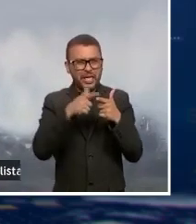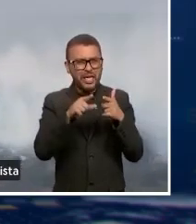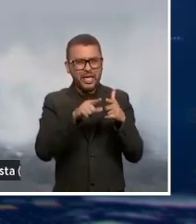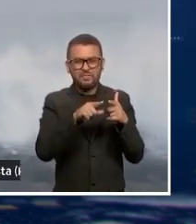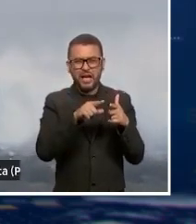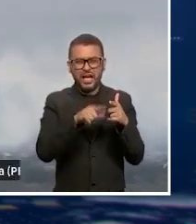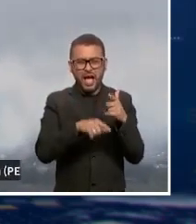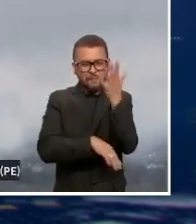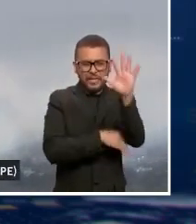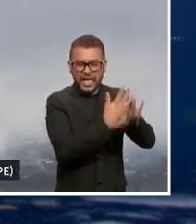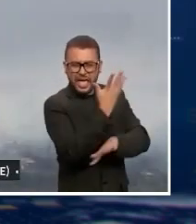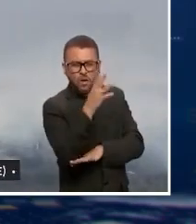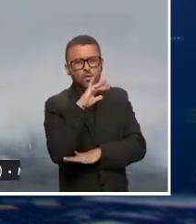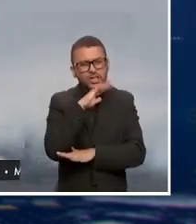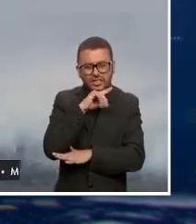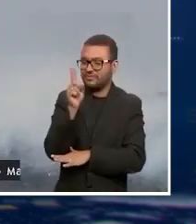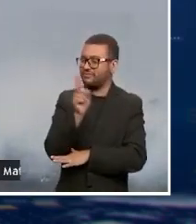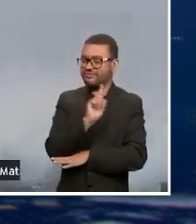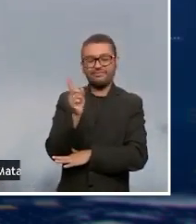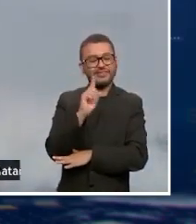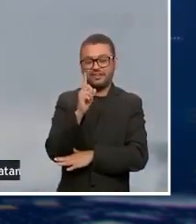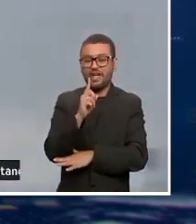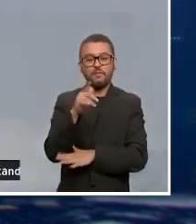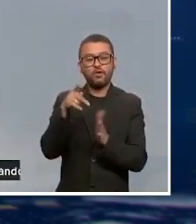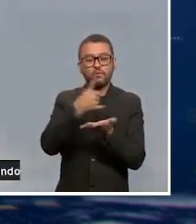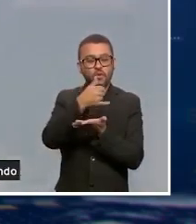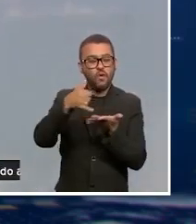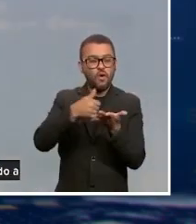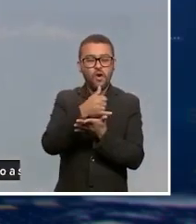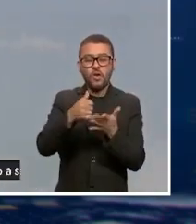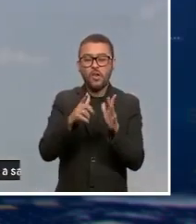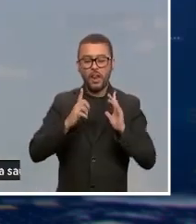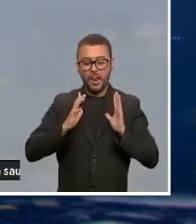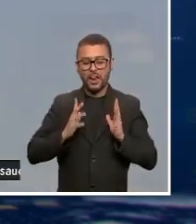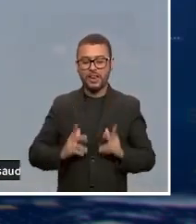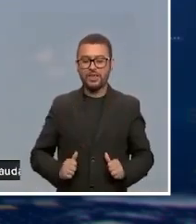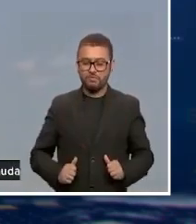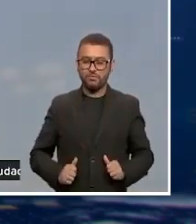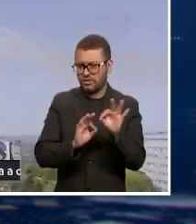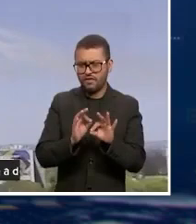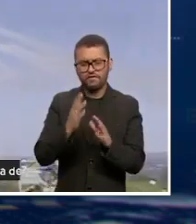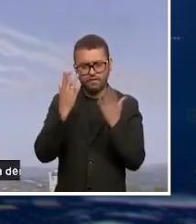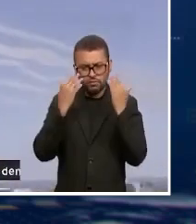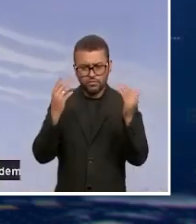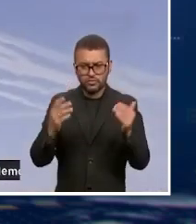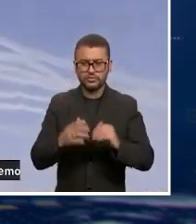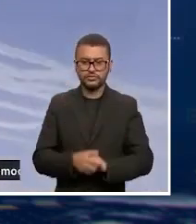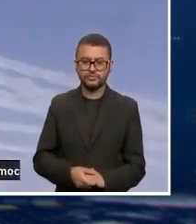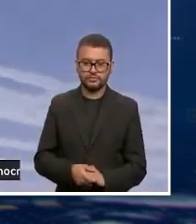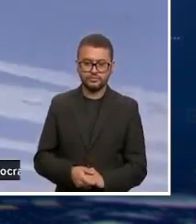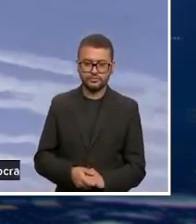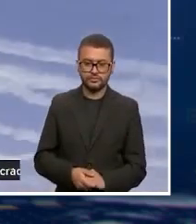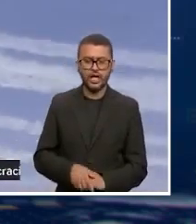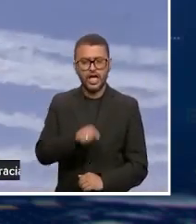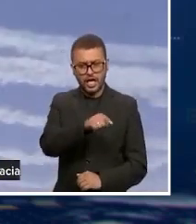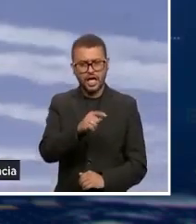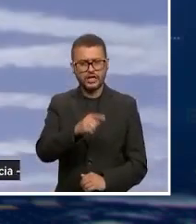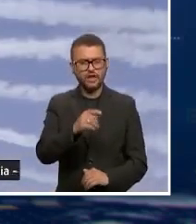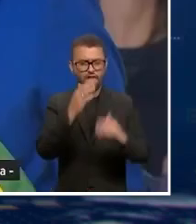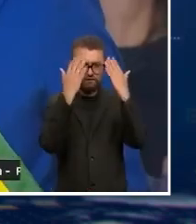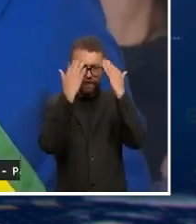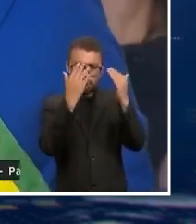da FIFA, não existe um torneio de competição, vamos comparar, não existe comparação de desfile, né? Ele está